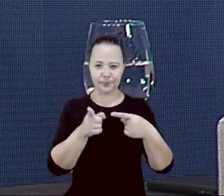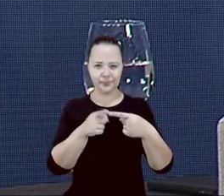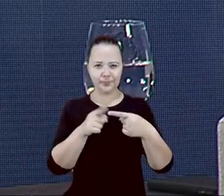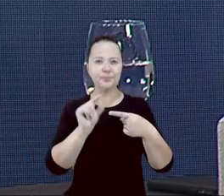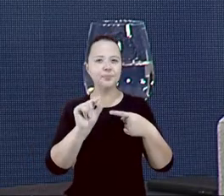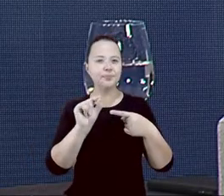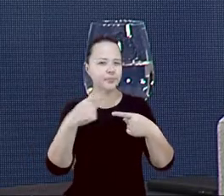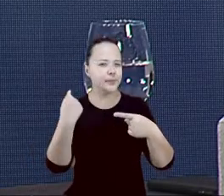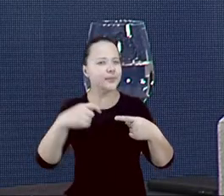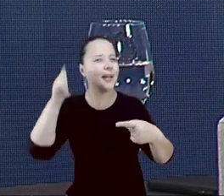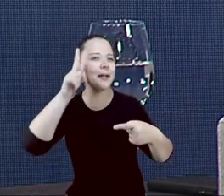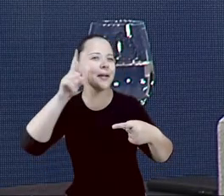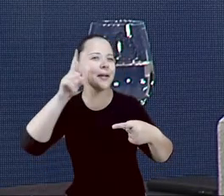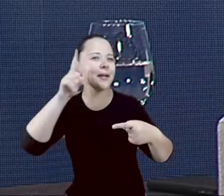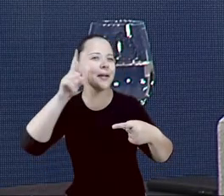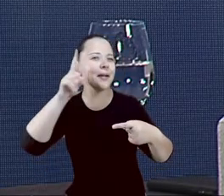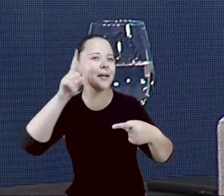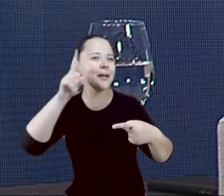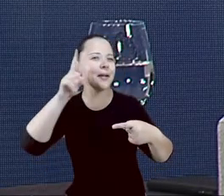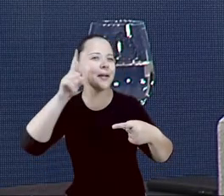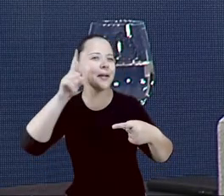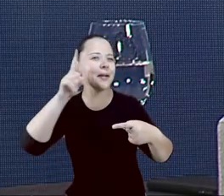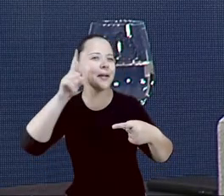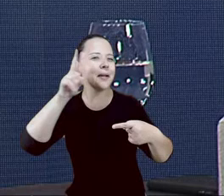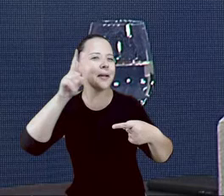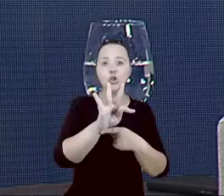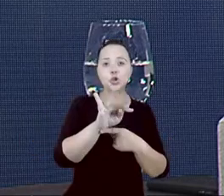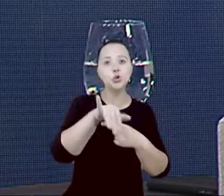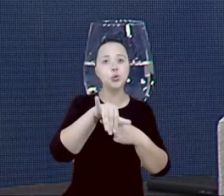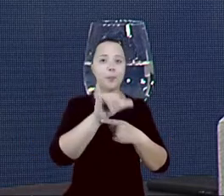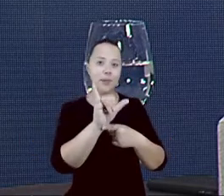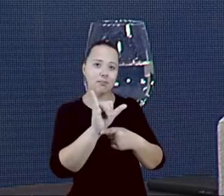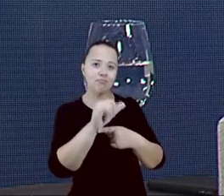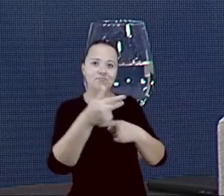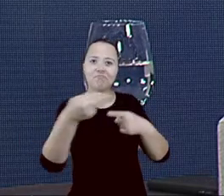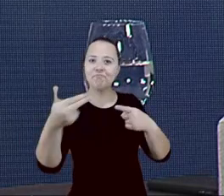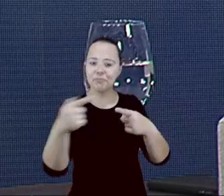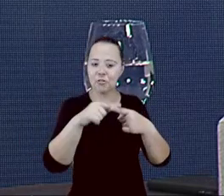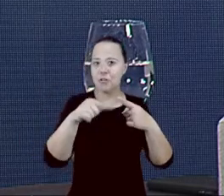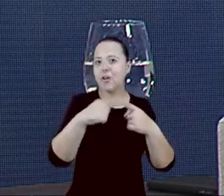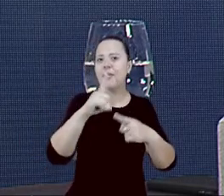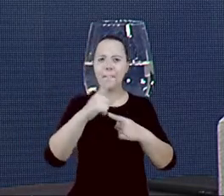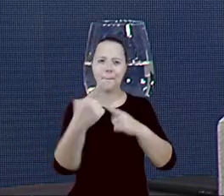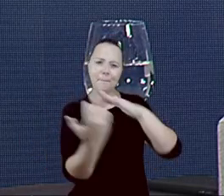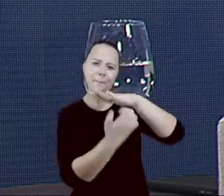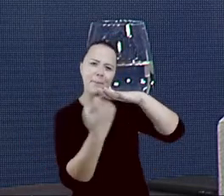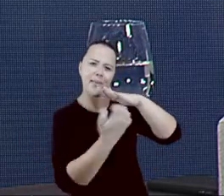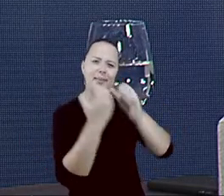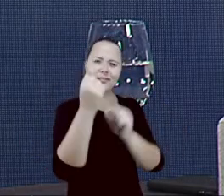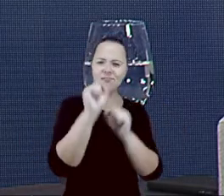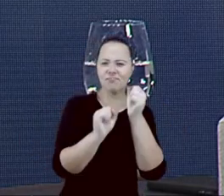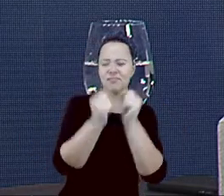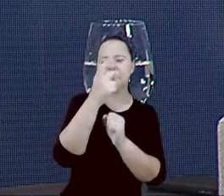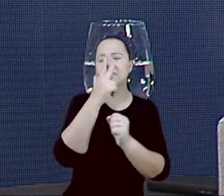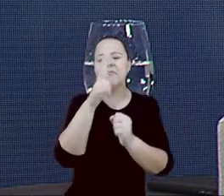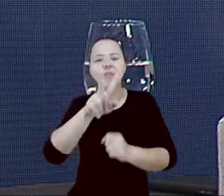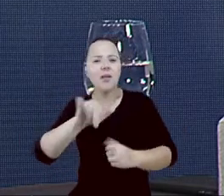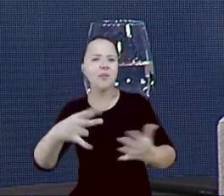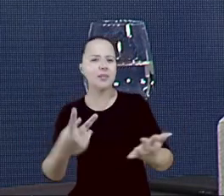que não existe feio que de tempos em tempos o mercado vai ficando um pouco mais